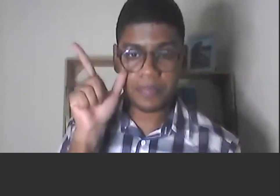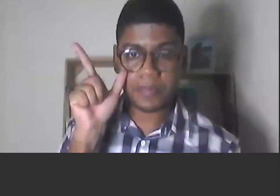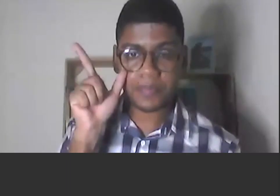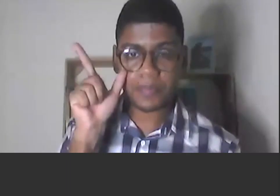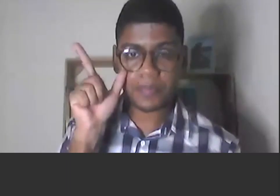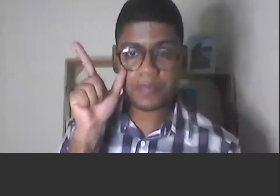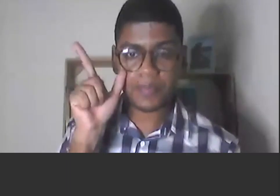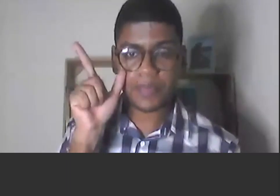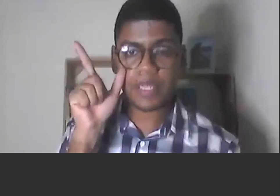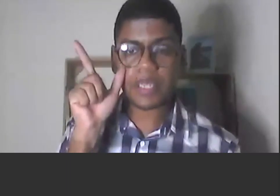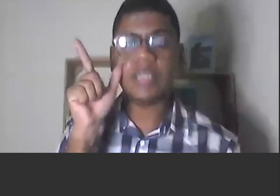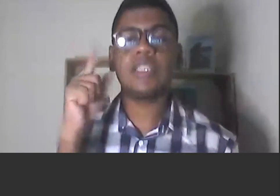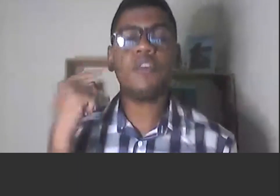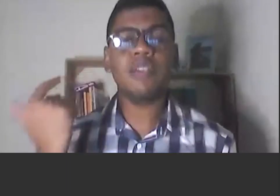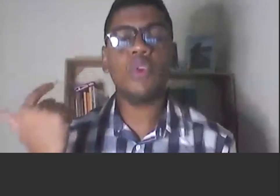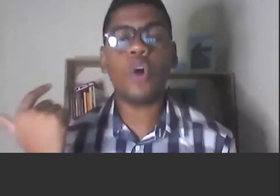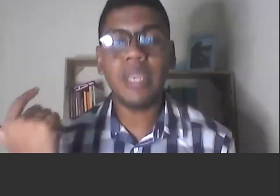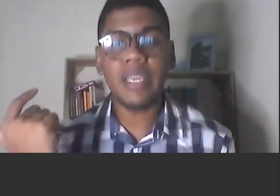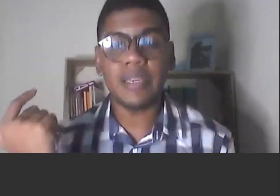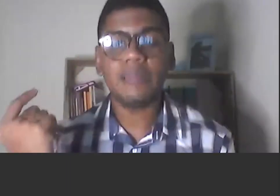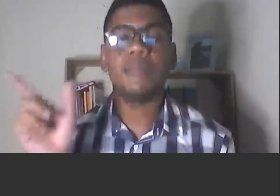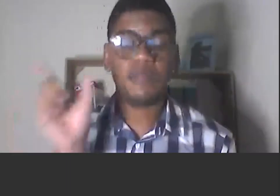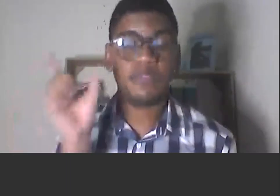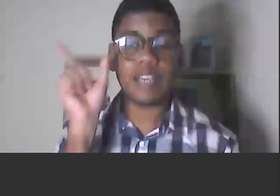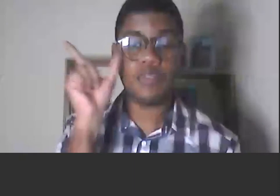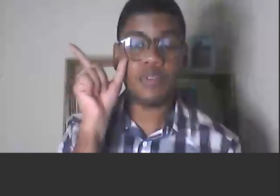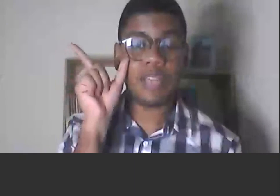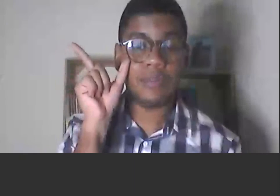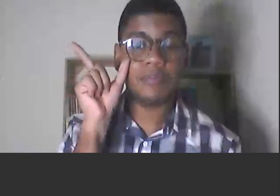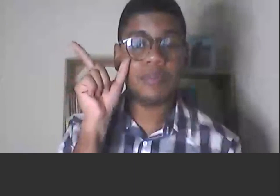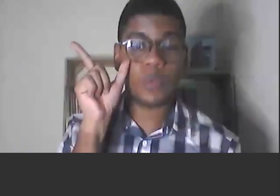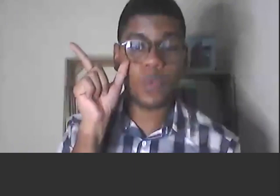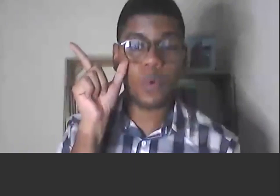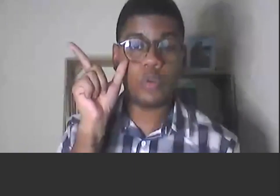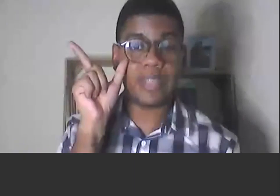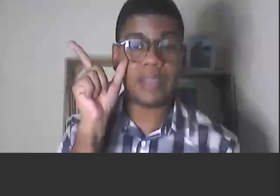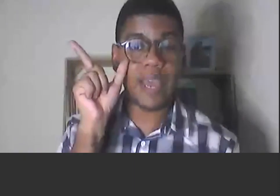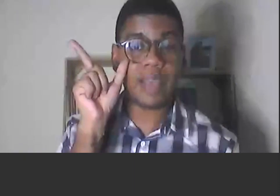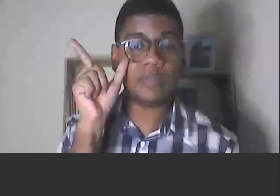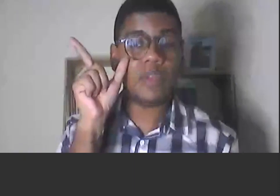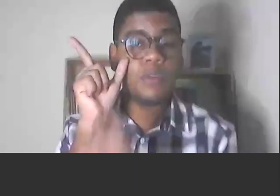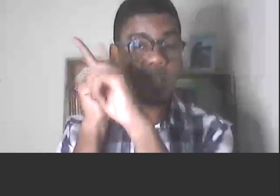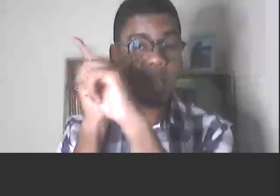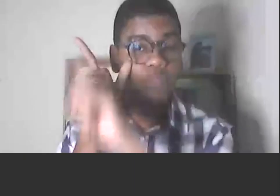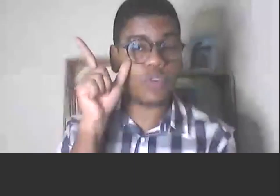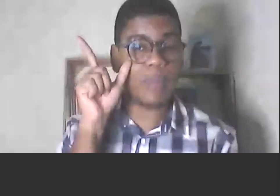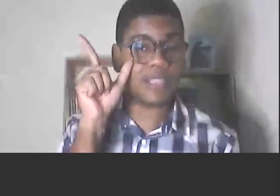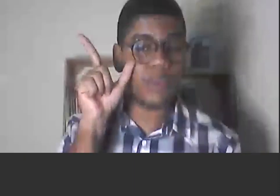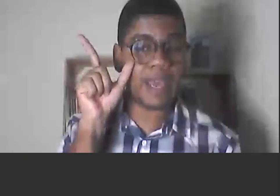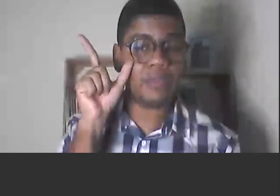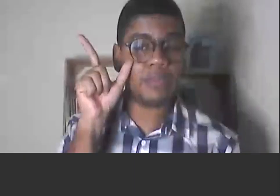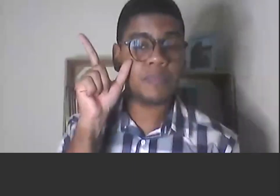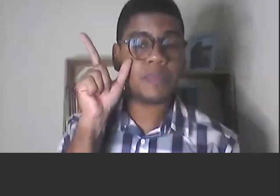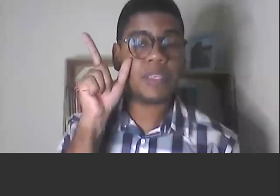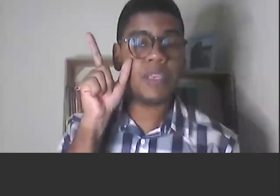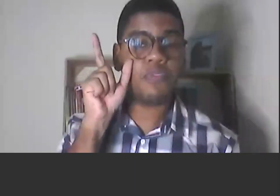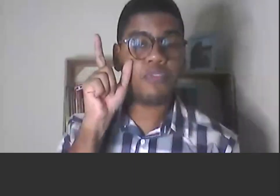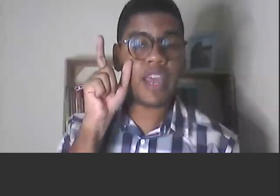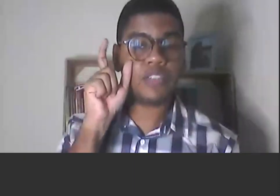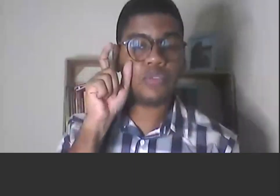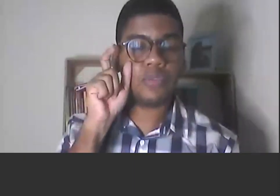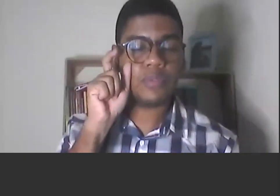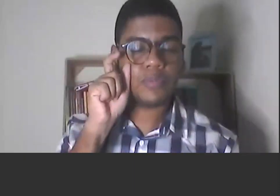Acordar. Se eu falo em dormir, faço o contrário. O olho começa aberto, os dedos começam abertos